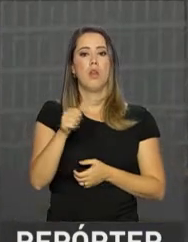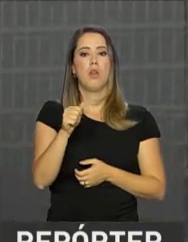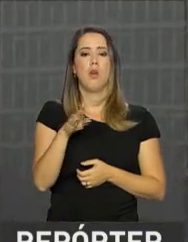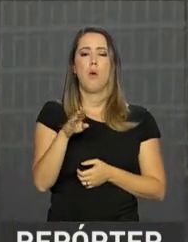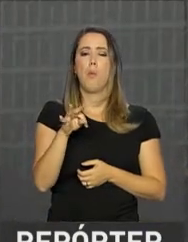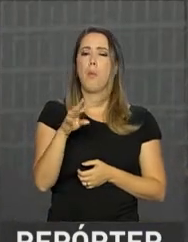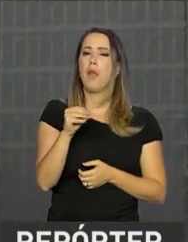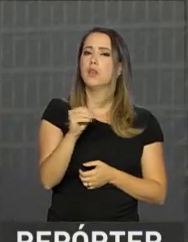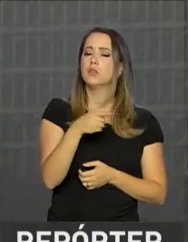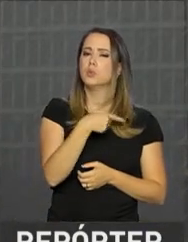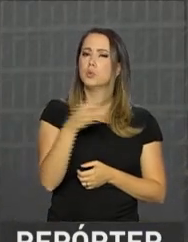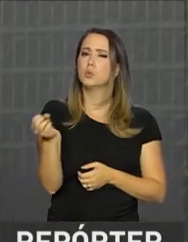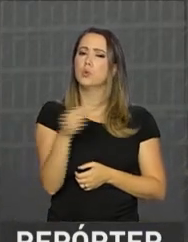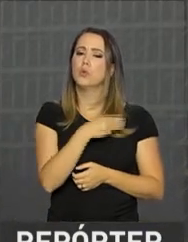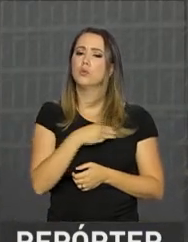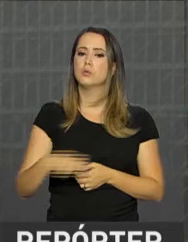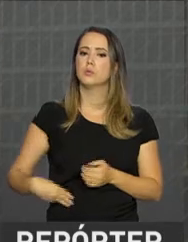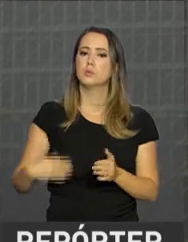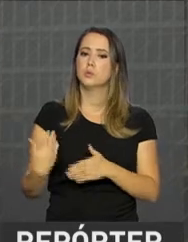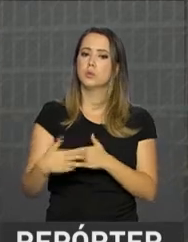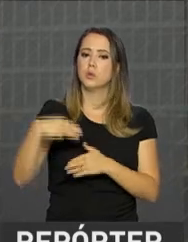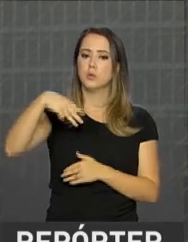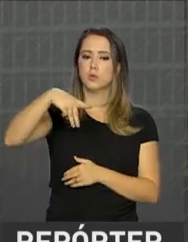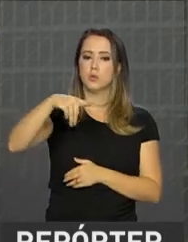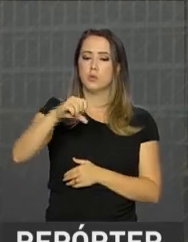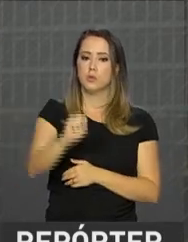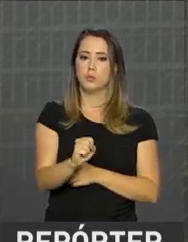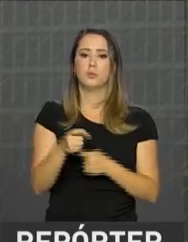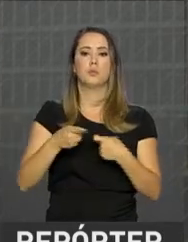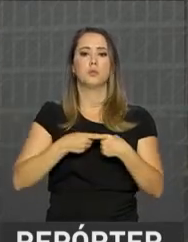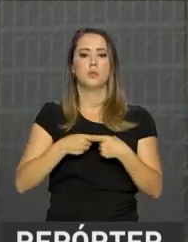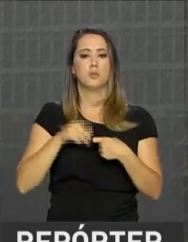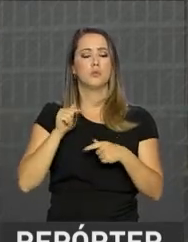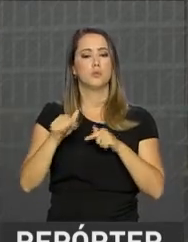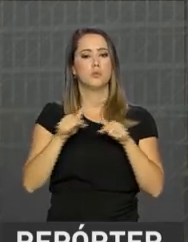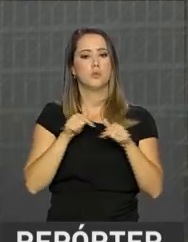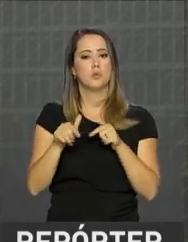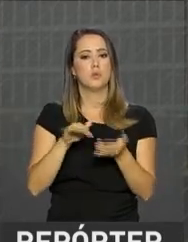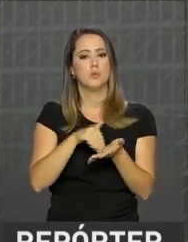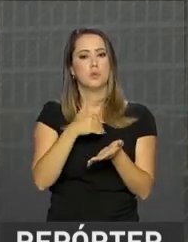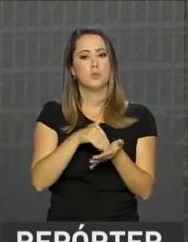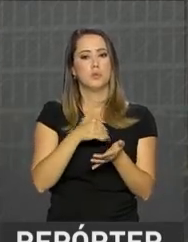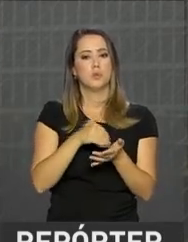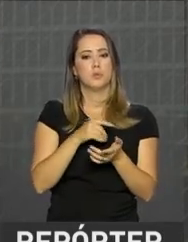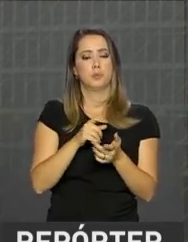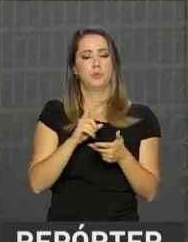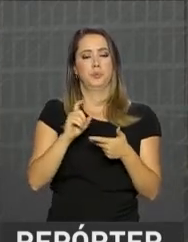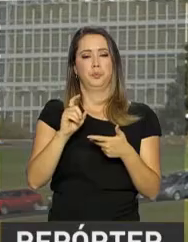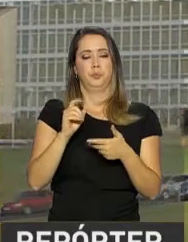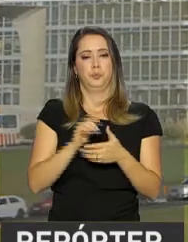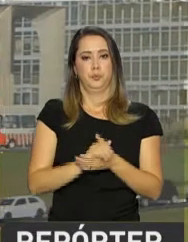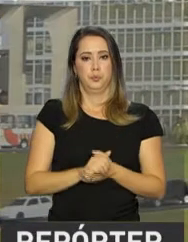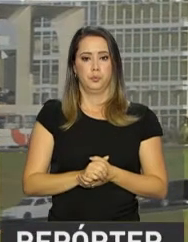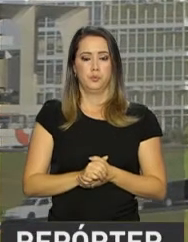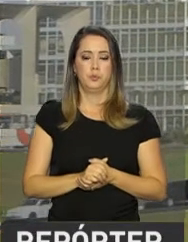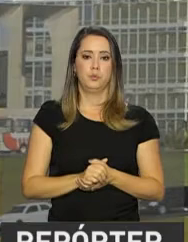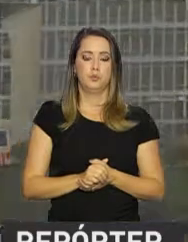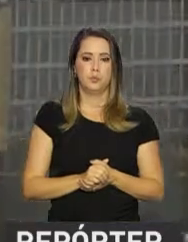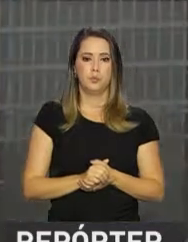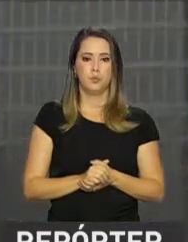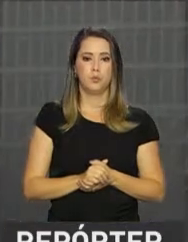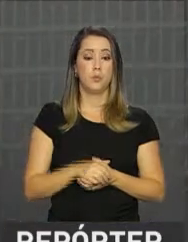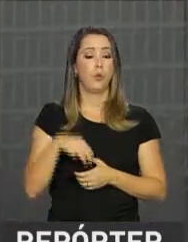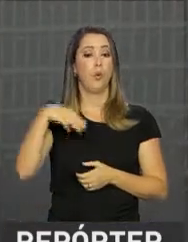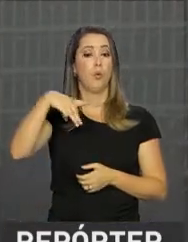novo ministro do desenvolvimento social ele é médico e já atuava como secretário executivo na pasta o ministério da